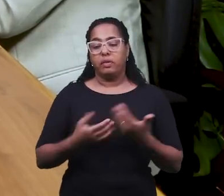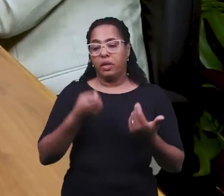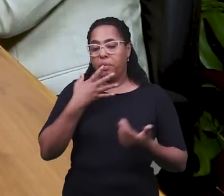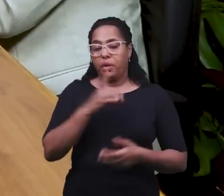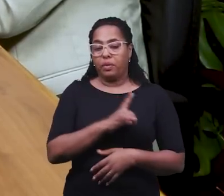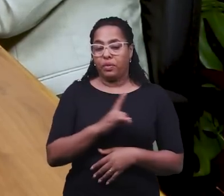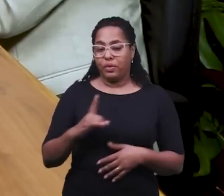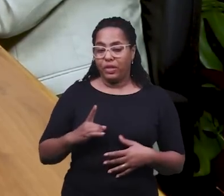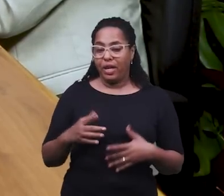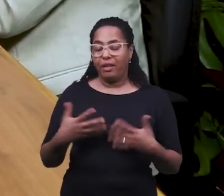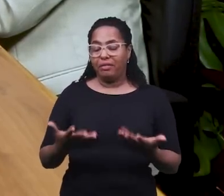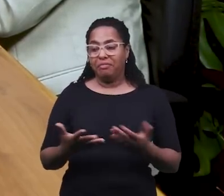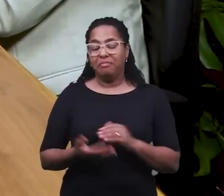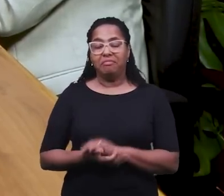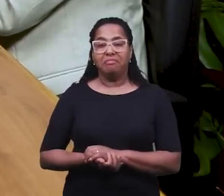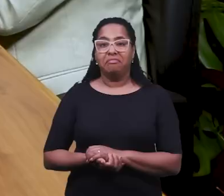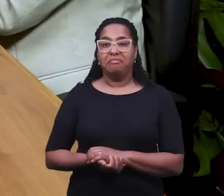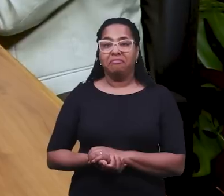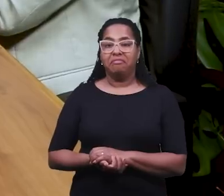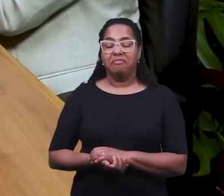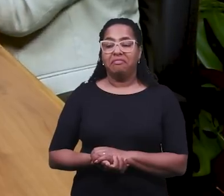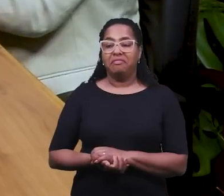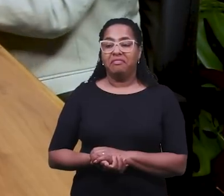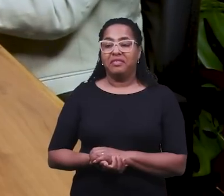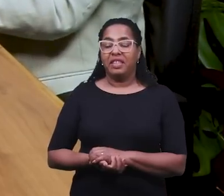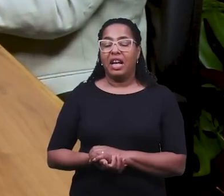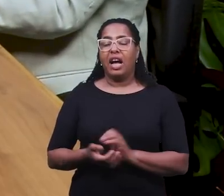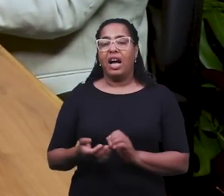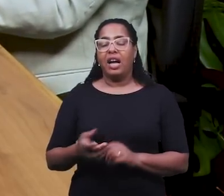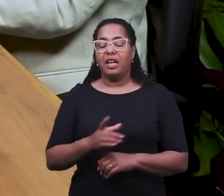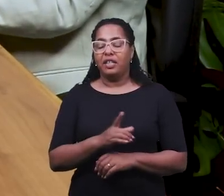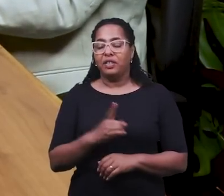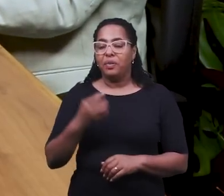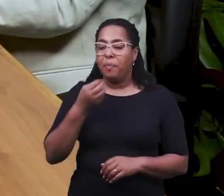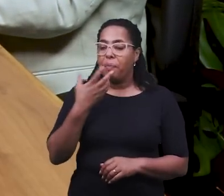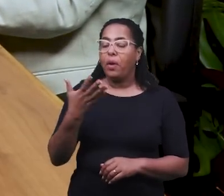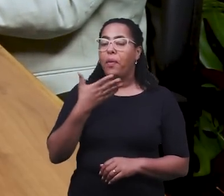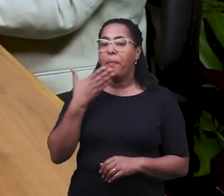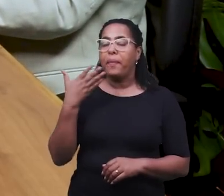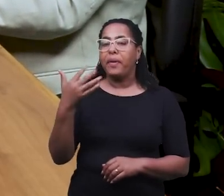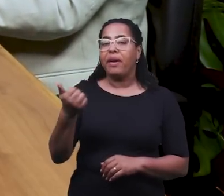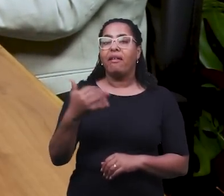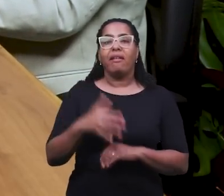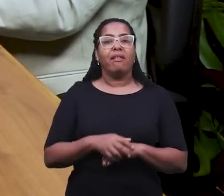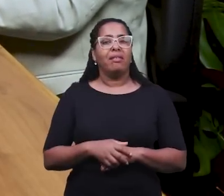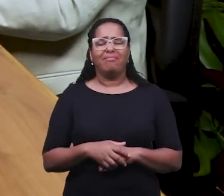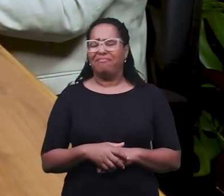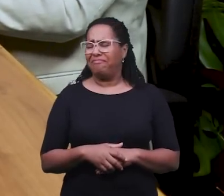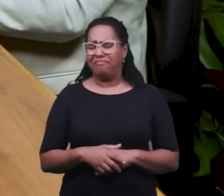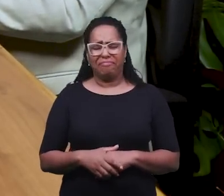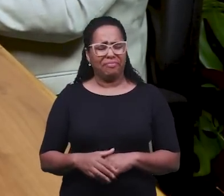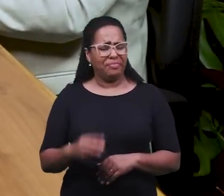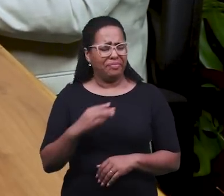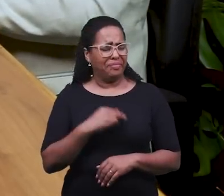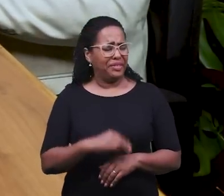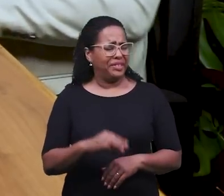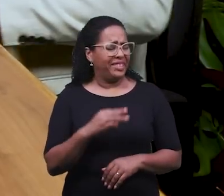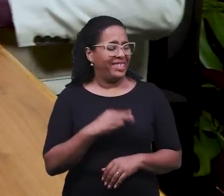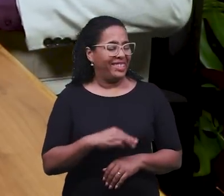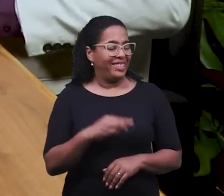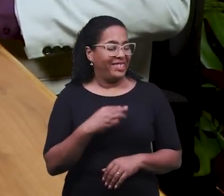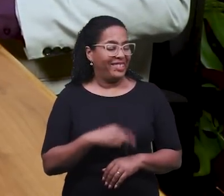como diáconos... Aí você perde, eles viram pastor, entendeu? Aí você perde aqueles bons, aqueles melhores e tal, rapaz, aqueles até